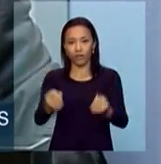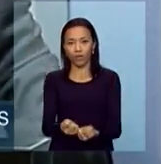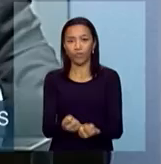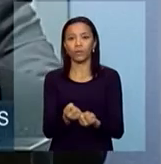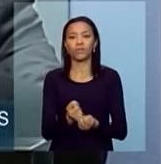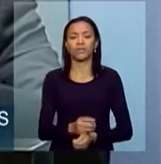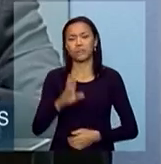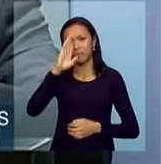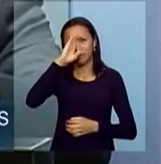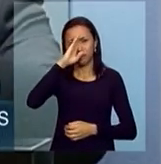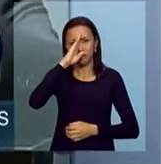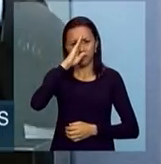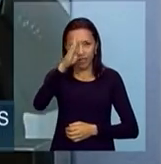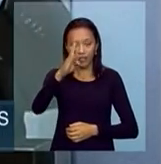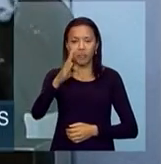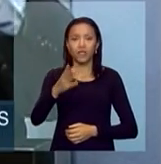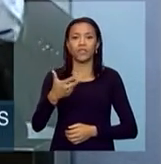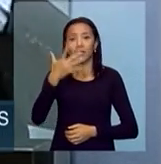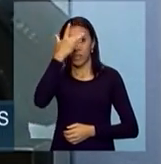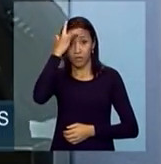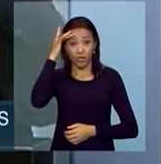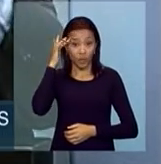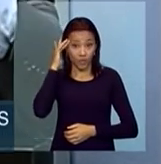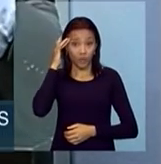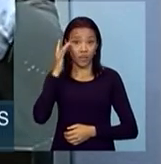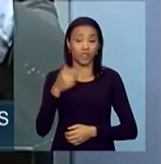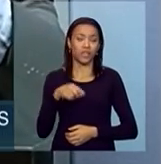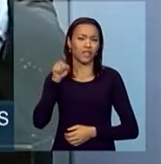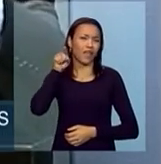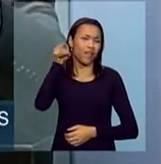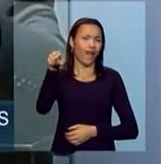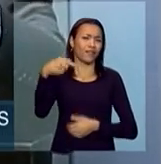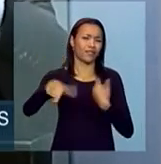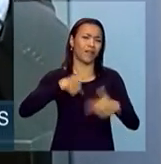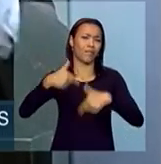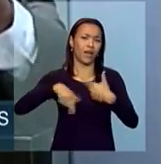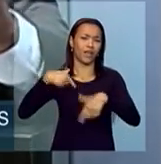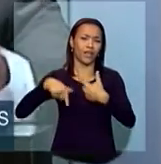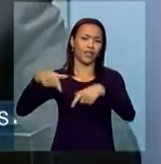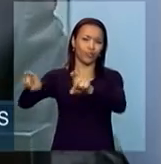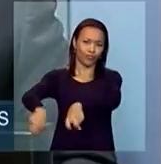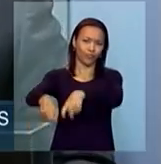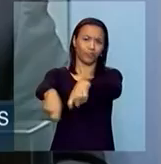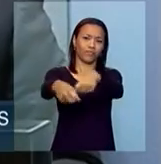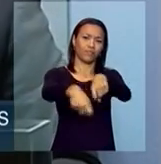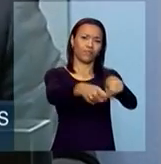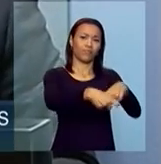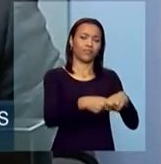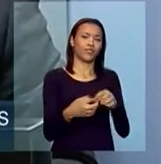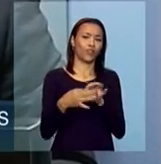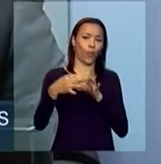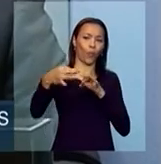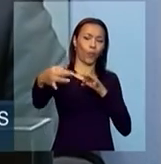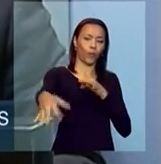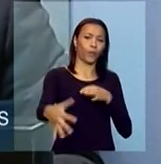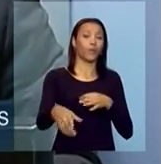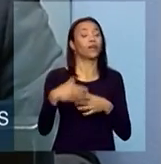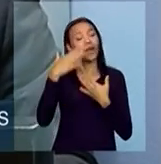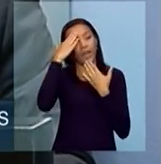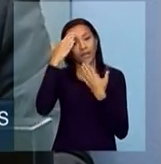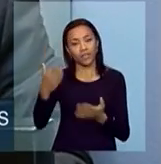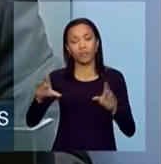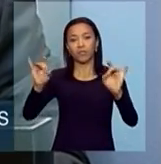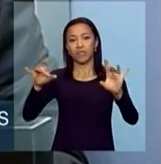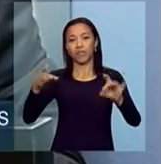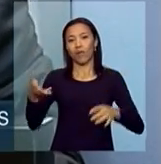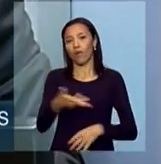e principalmente o pessoal da rede que está lá no campo, em contato direto com o produtor. Um agradecimento especial